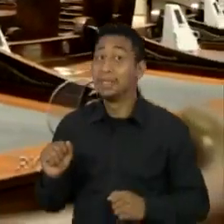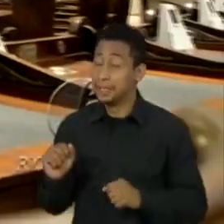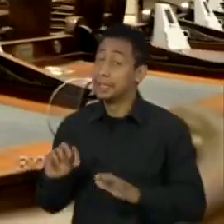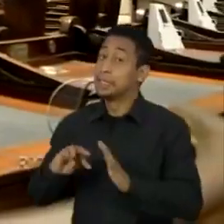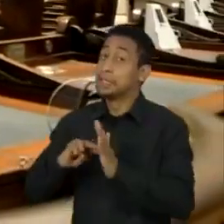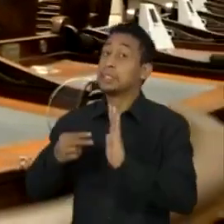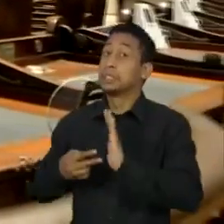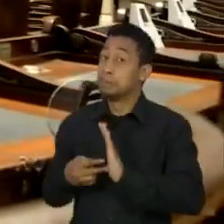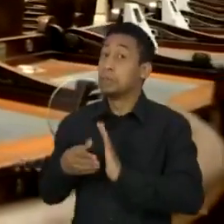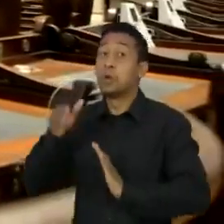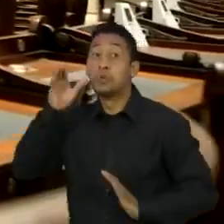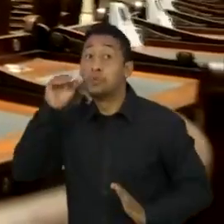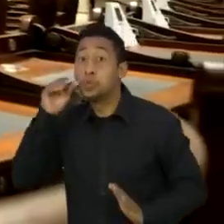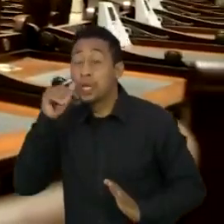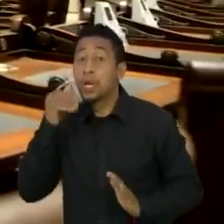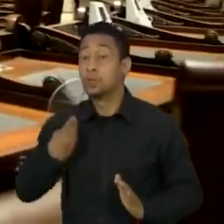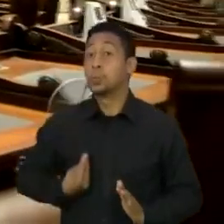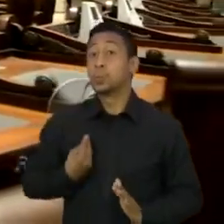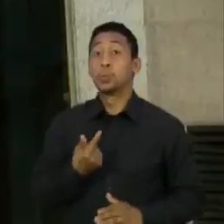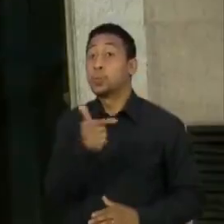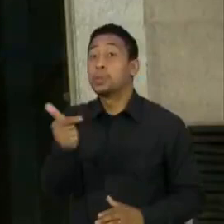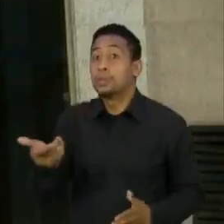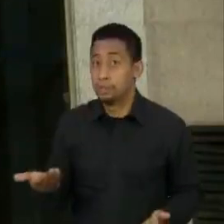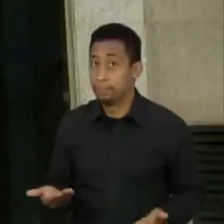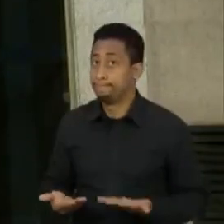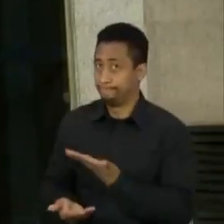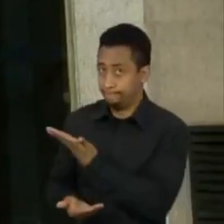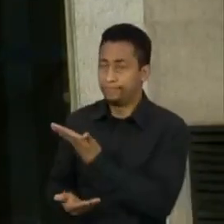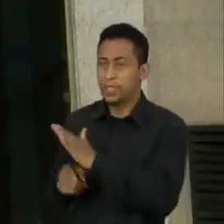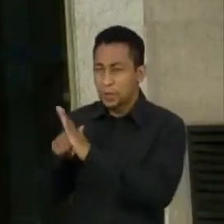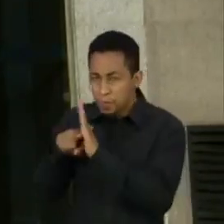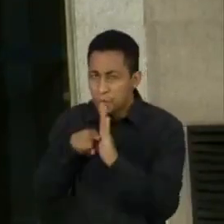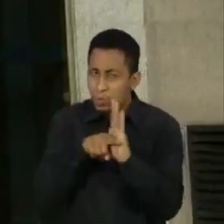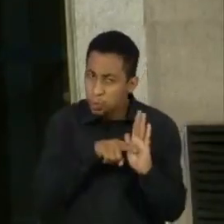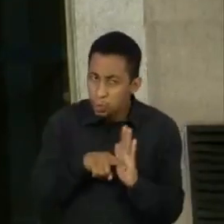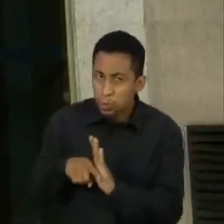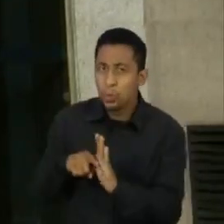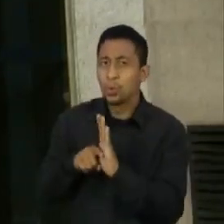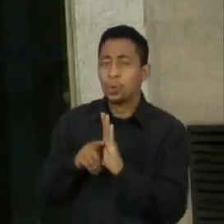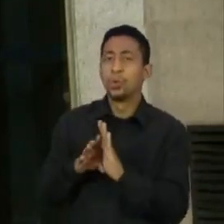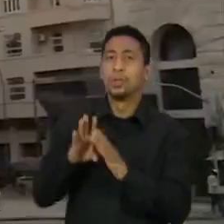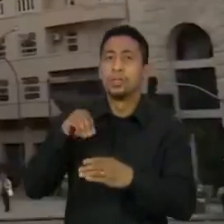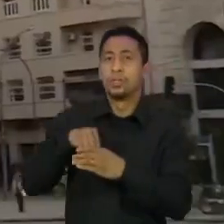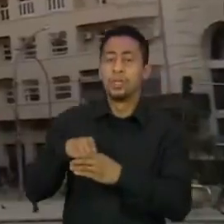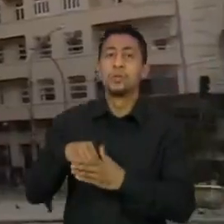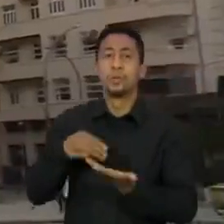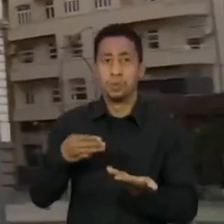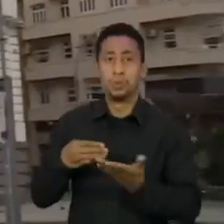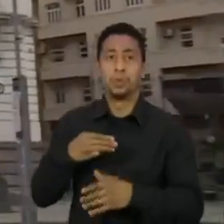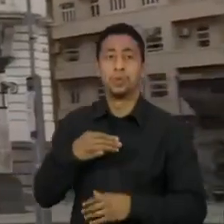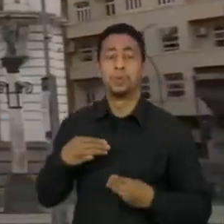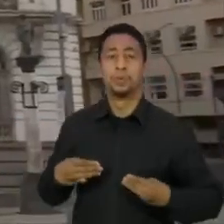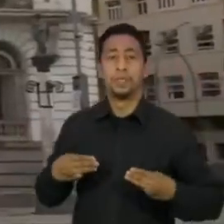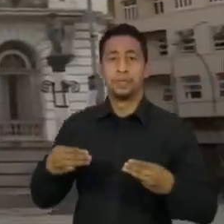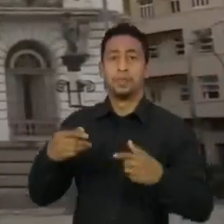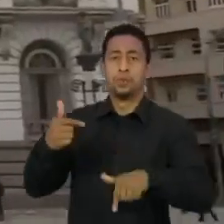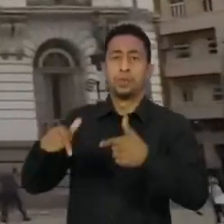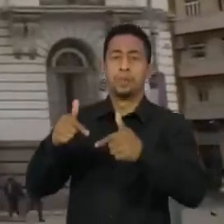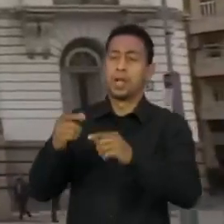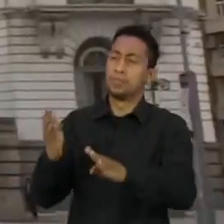ser considerados funcionários Fantasmas ao investigar registros no Ministério do Trabalho Os Procuradores